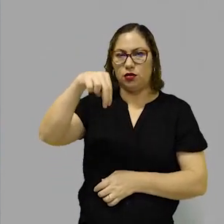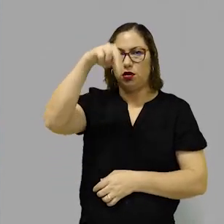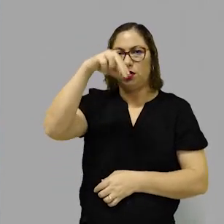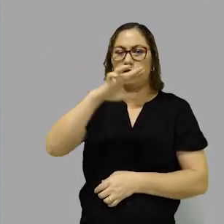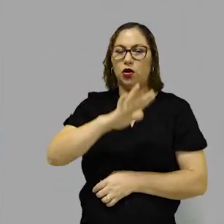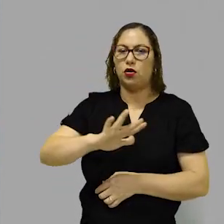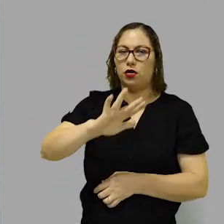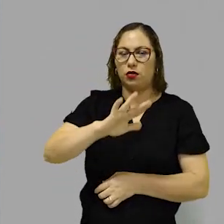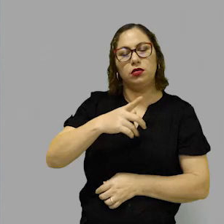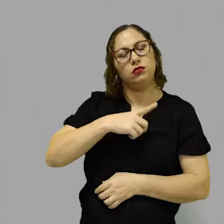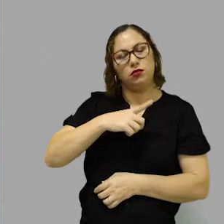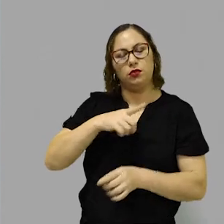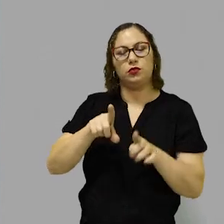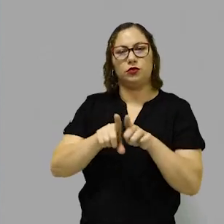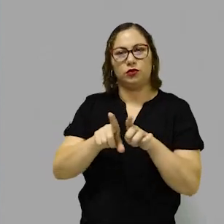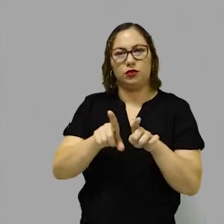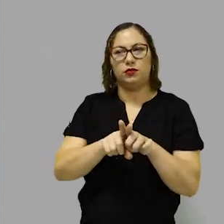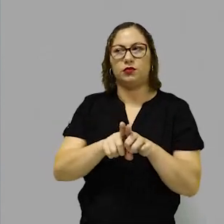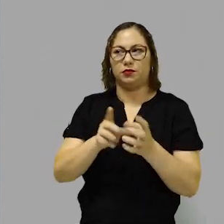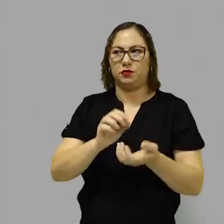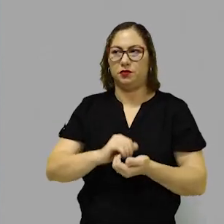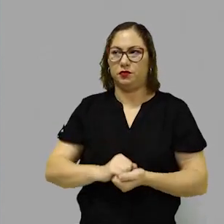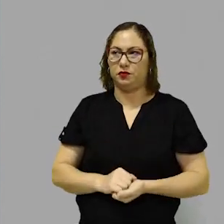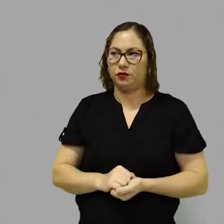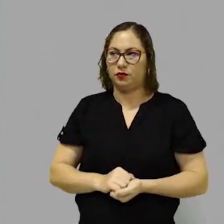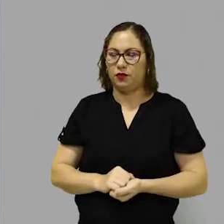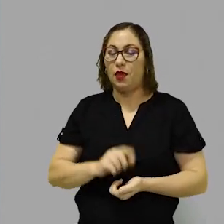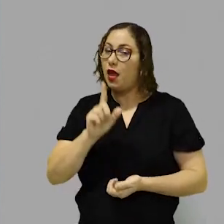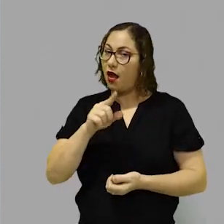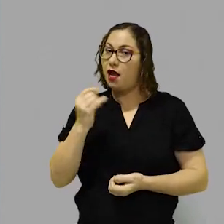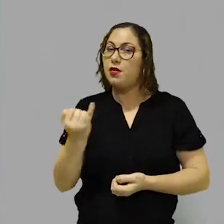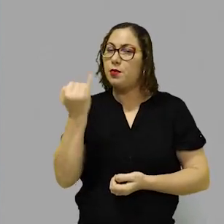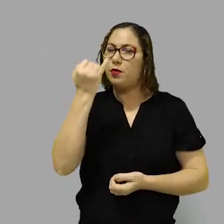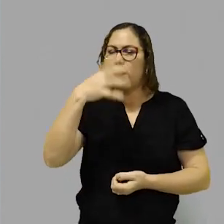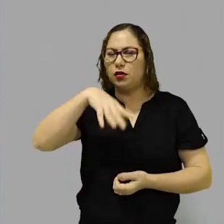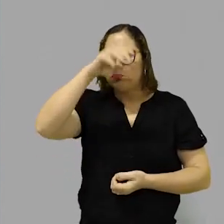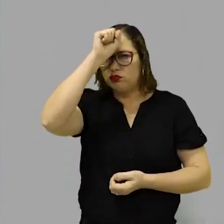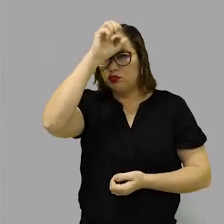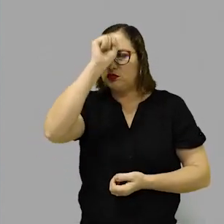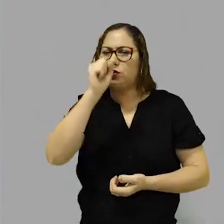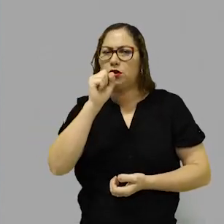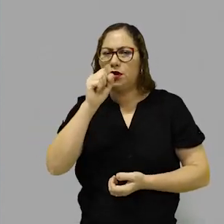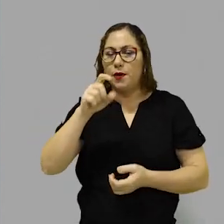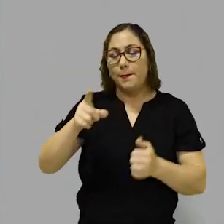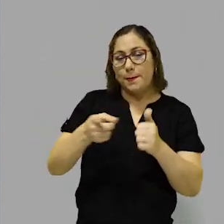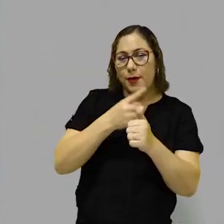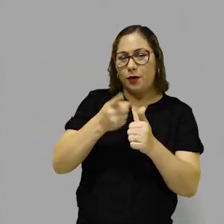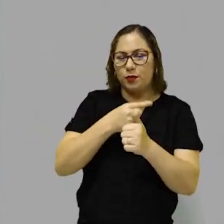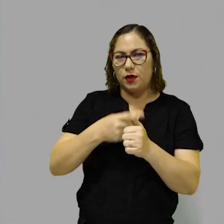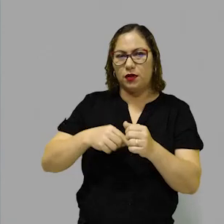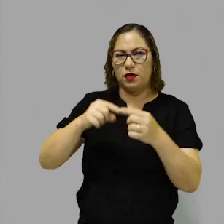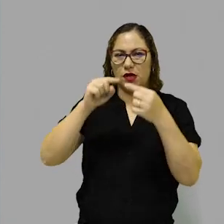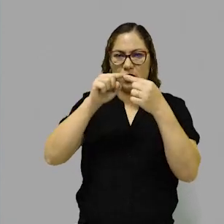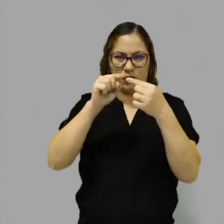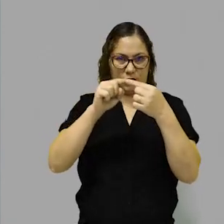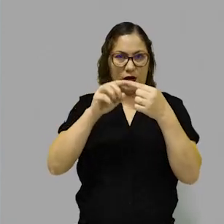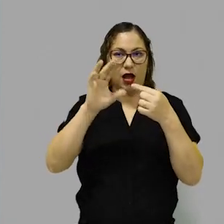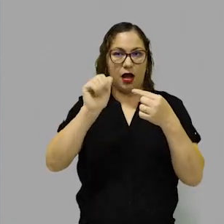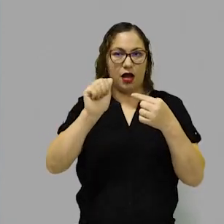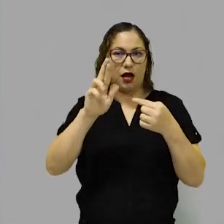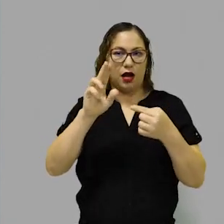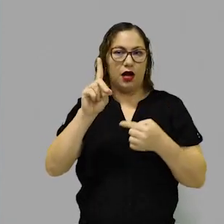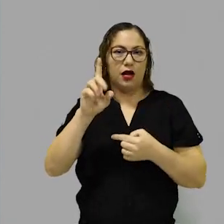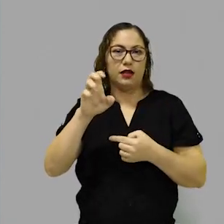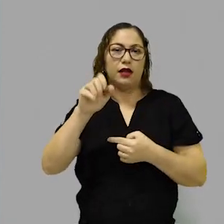norte-noroeste. Veja como é importante vocês aprenderem primeiro os pontos cardeais,